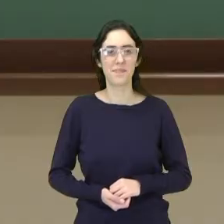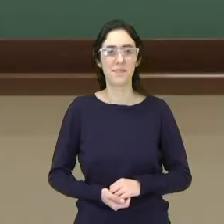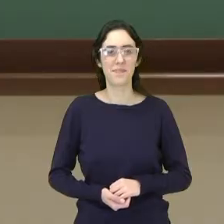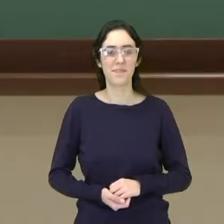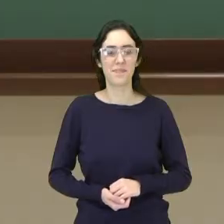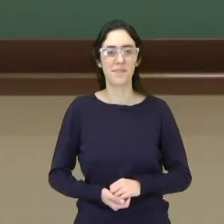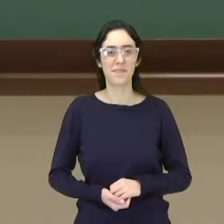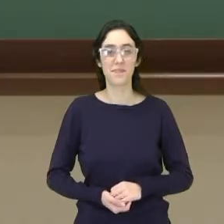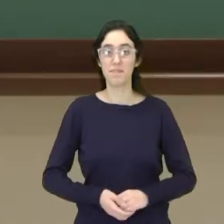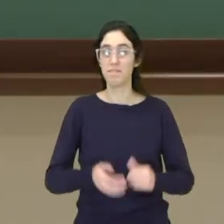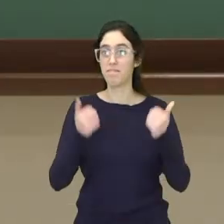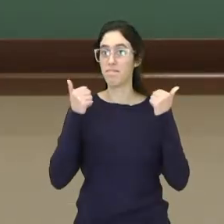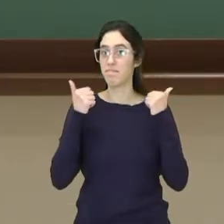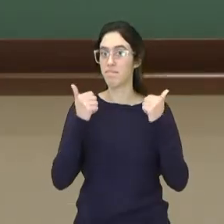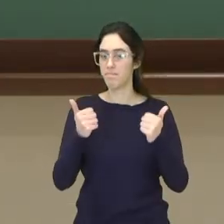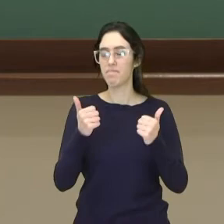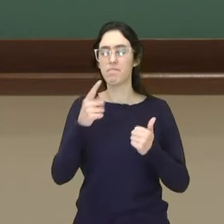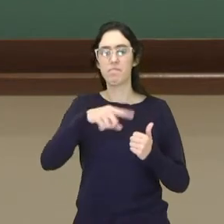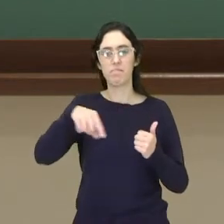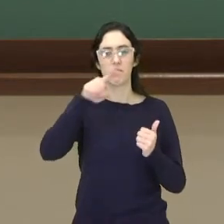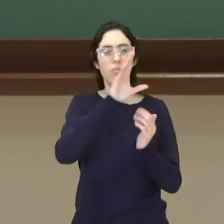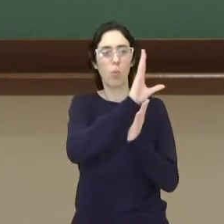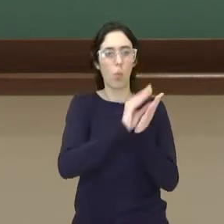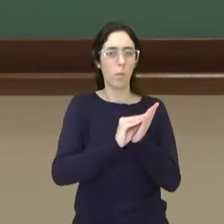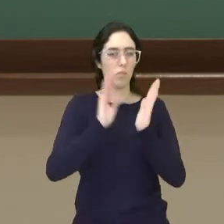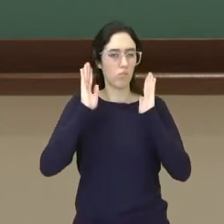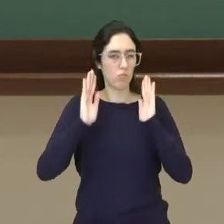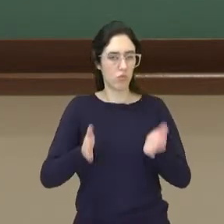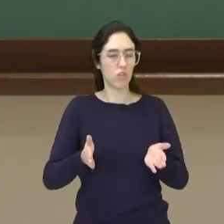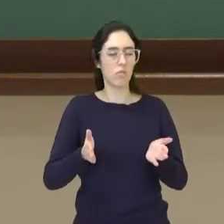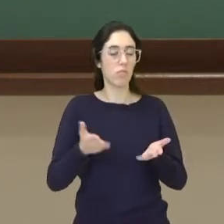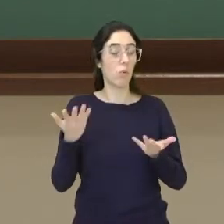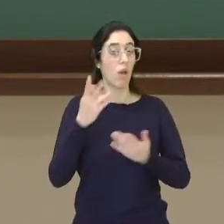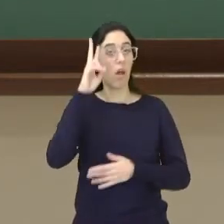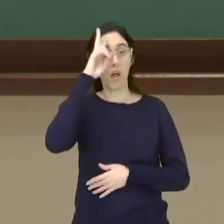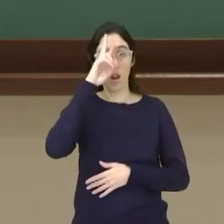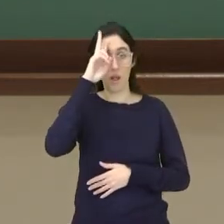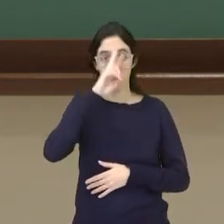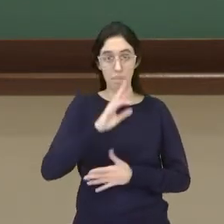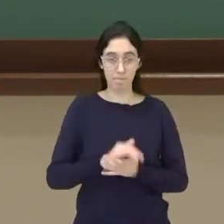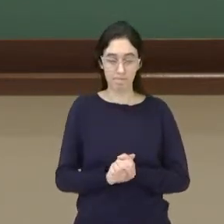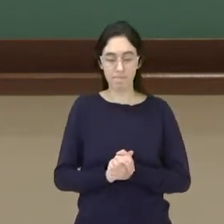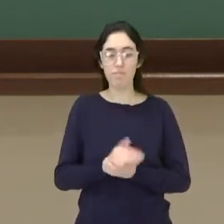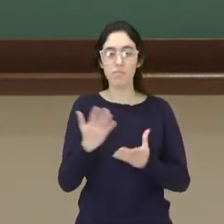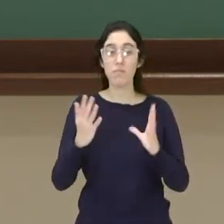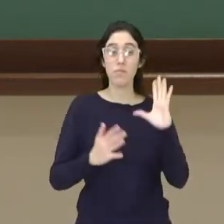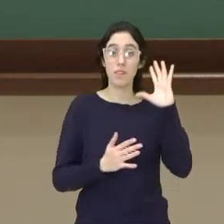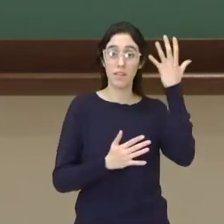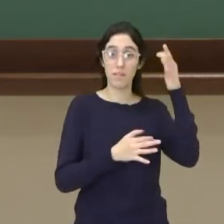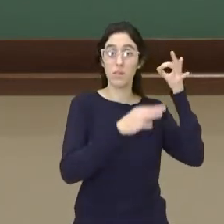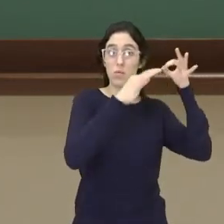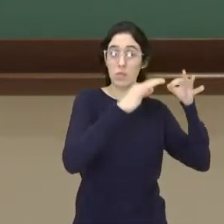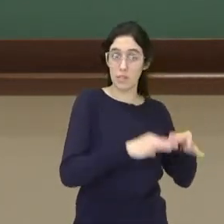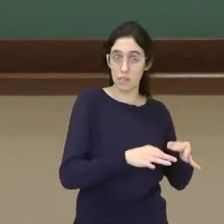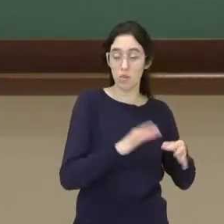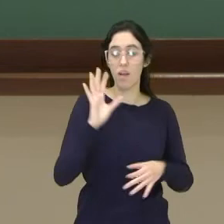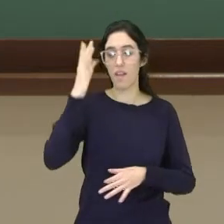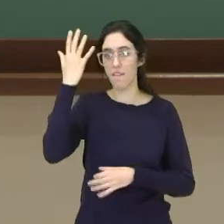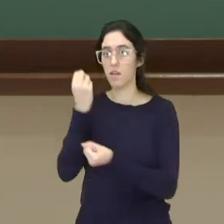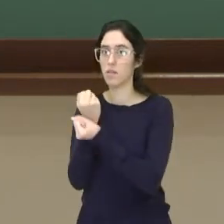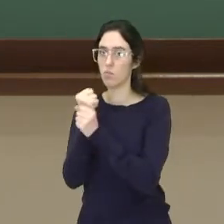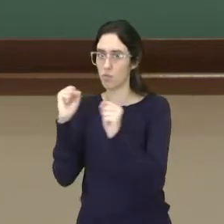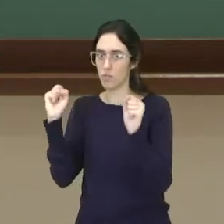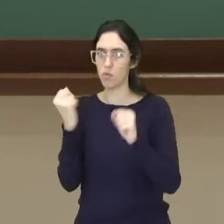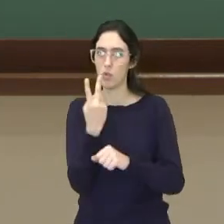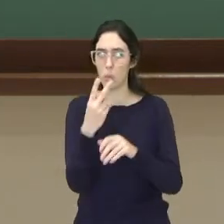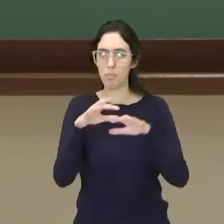Muito bem, pessoal. Então, agora que você já anotou tudo no seu caderno, vamos recapitular. Nós falamos de evento certo e evento impossível.